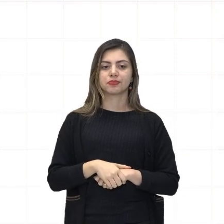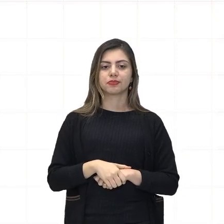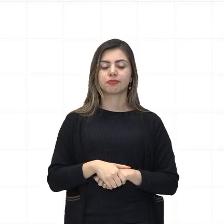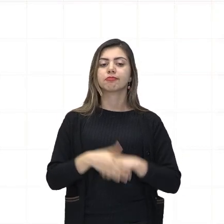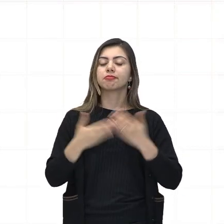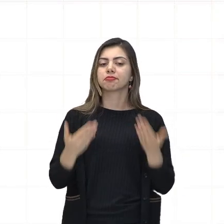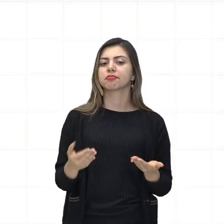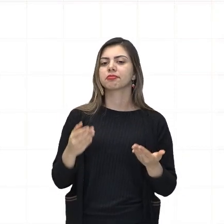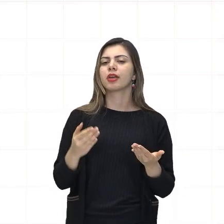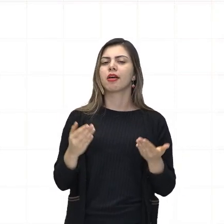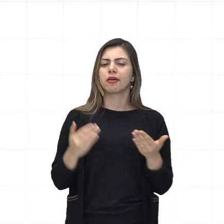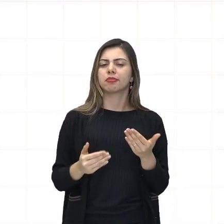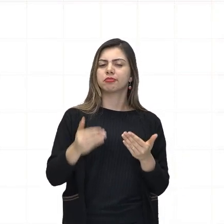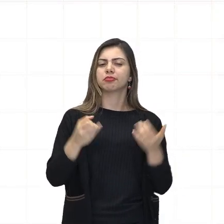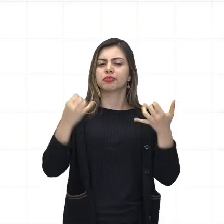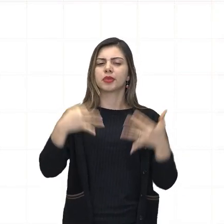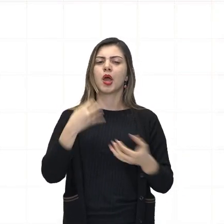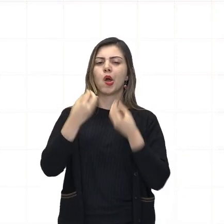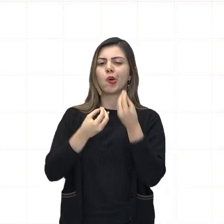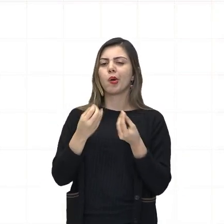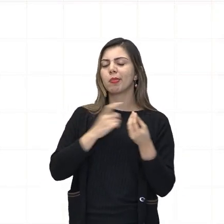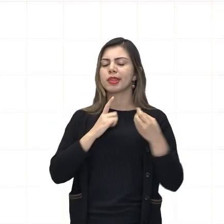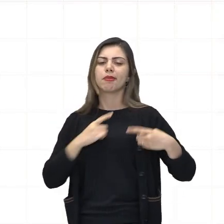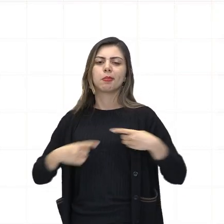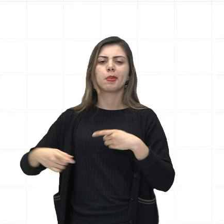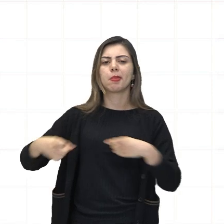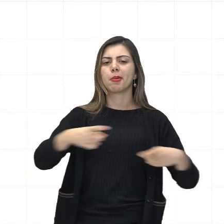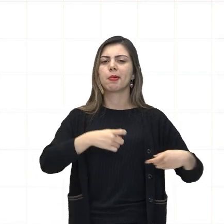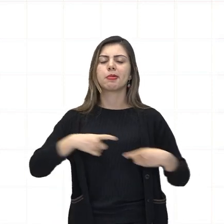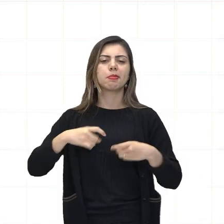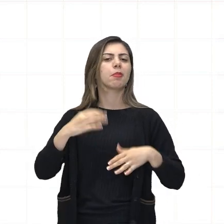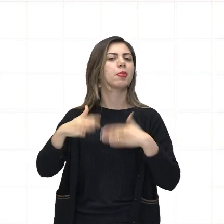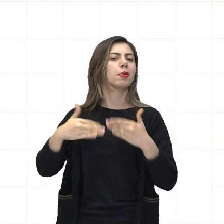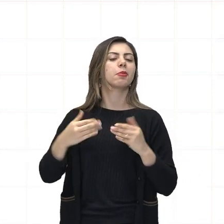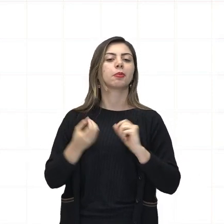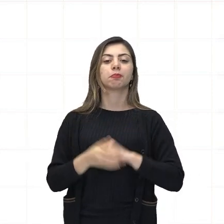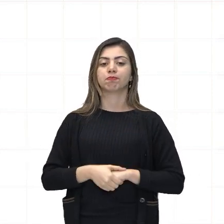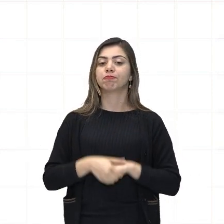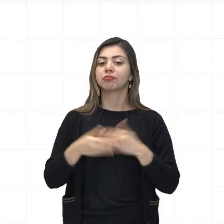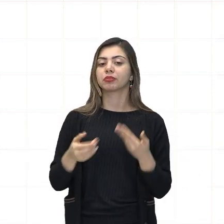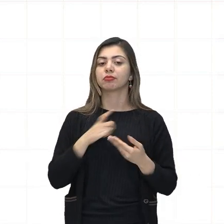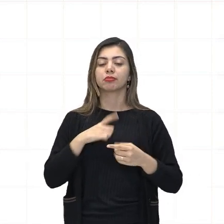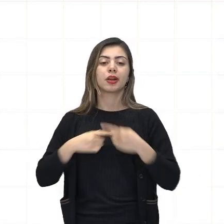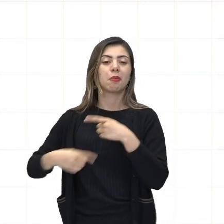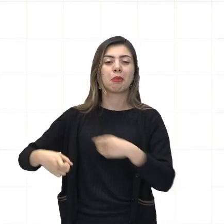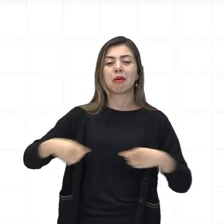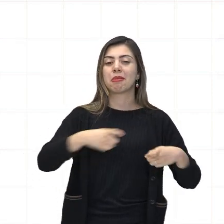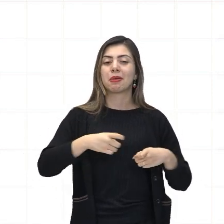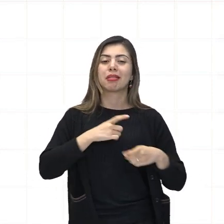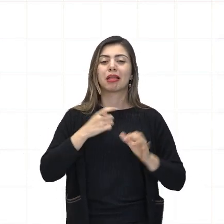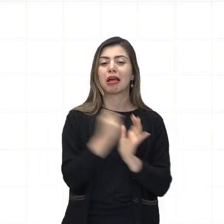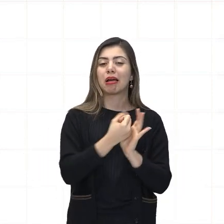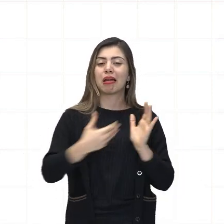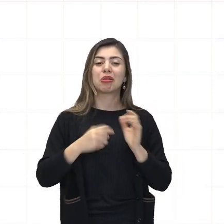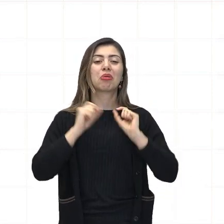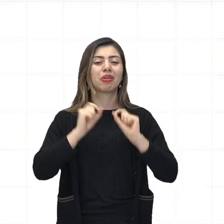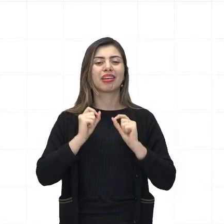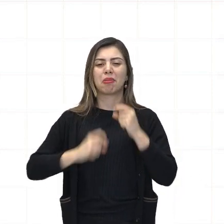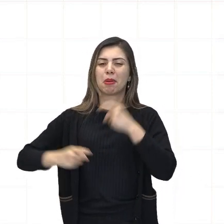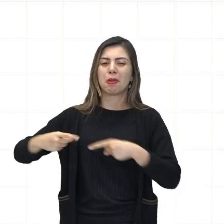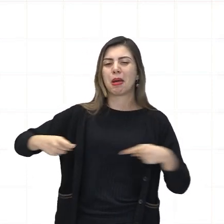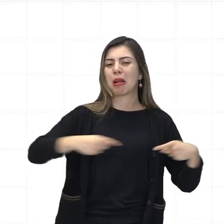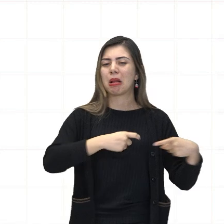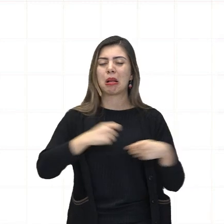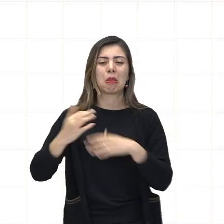Vamos entender o desenvolvimento do conflito, tá, gente? A guerra foi caracterizada por uma série de batalhas